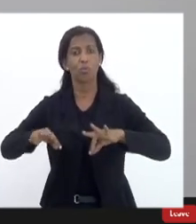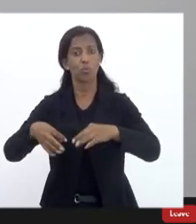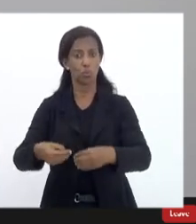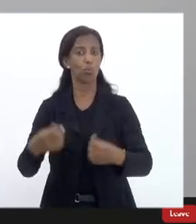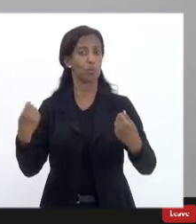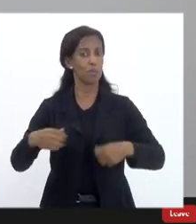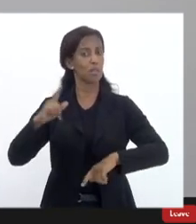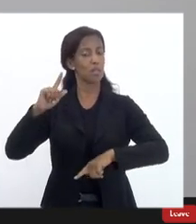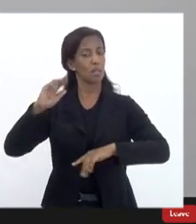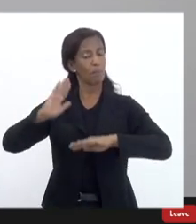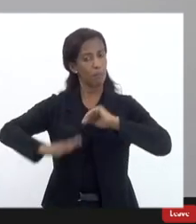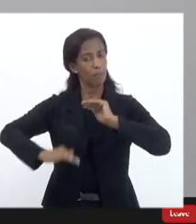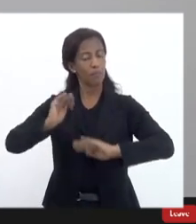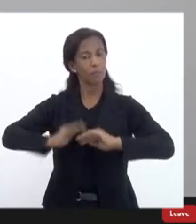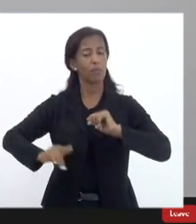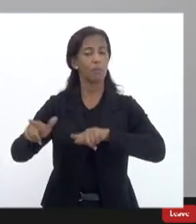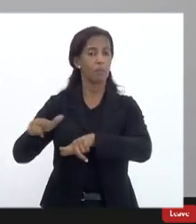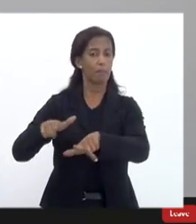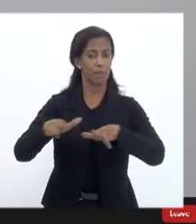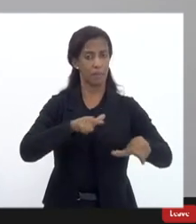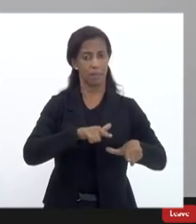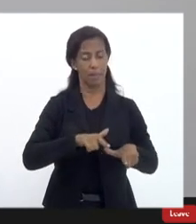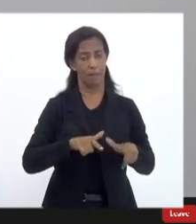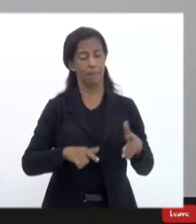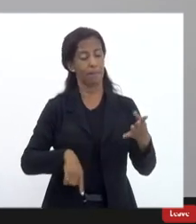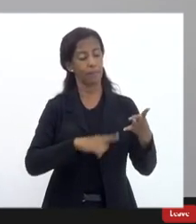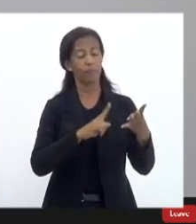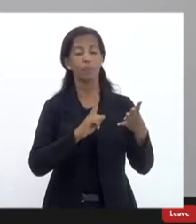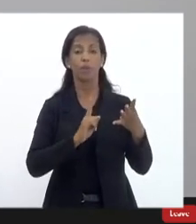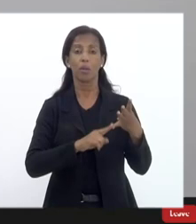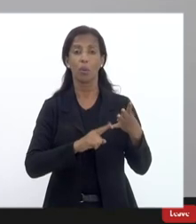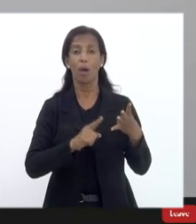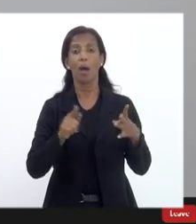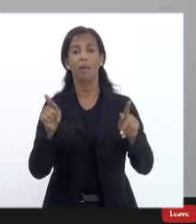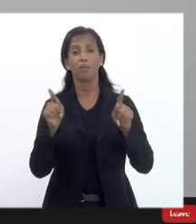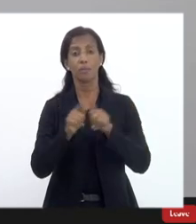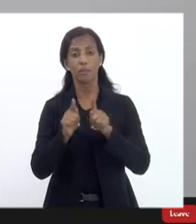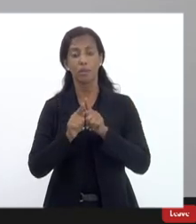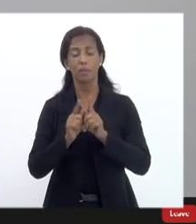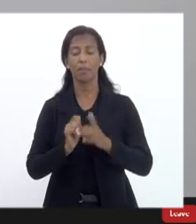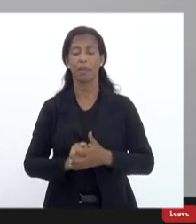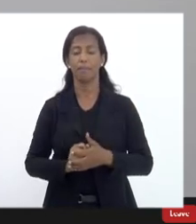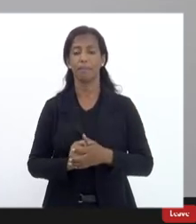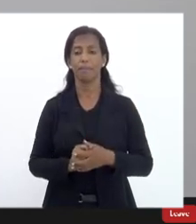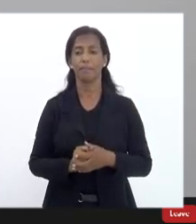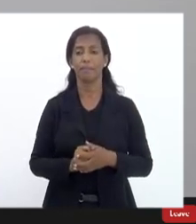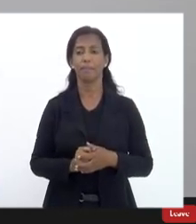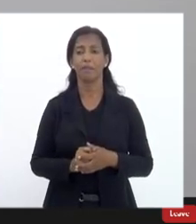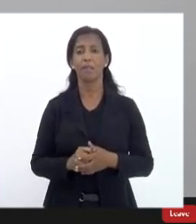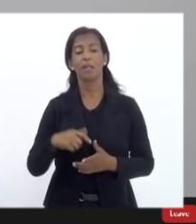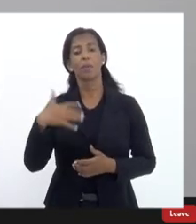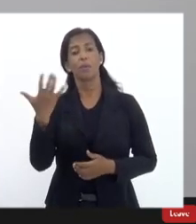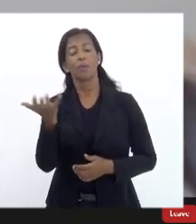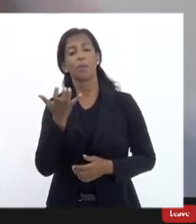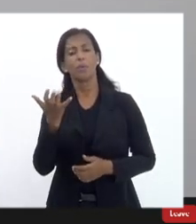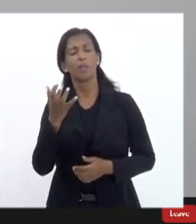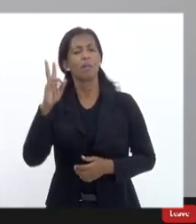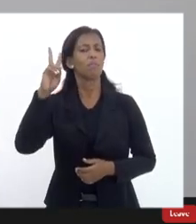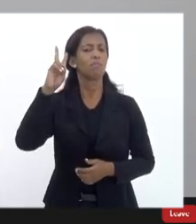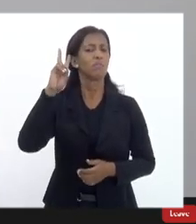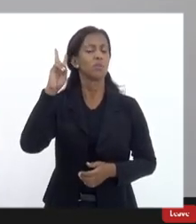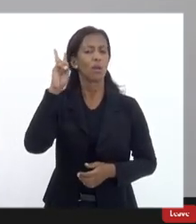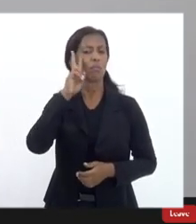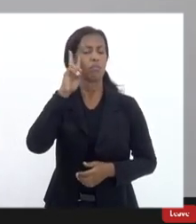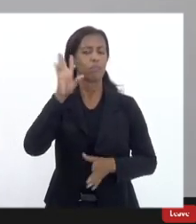assim, e o quarto aspecto, né, a sanitização dos ambientes, já estava falando sobre isso. Então, assim, eu queria ressaltar, Flávio,